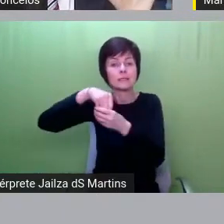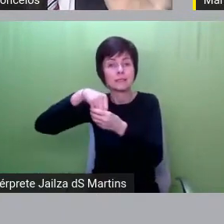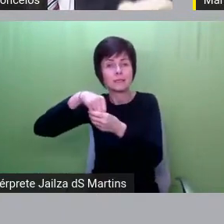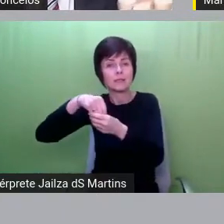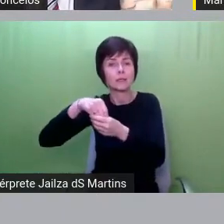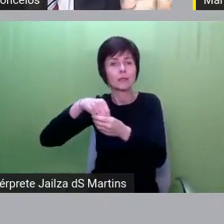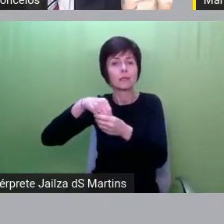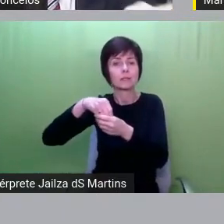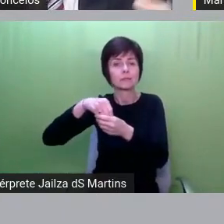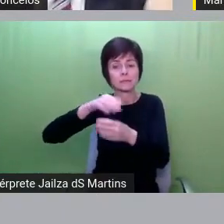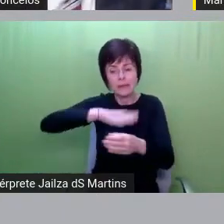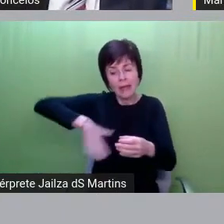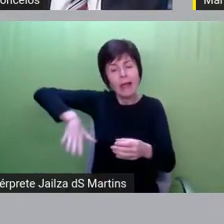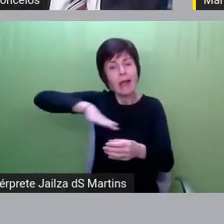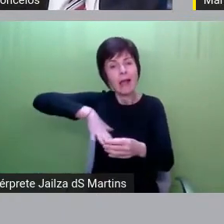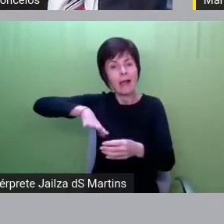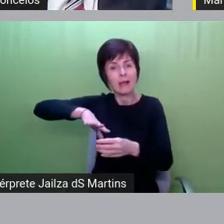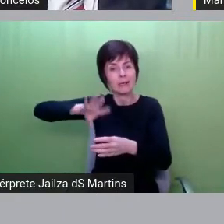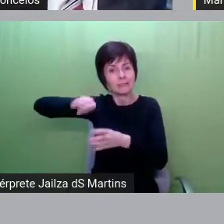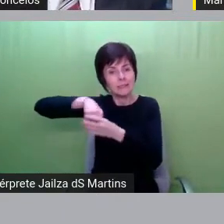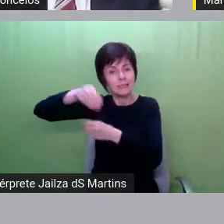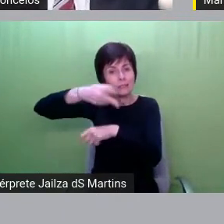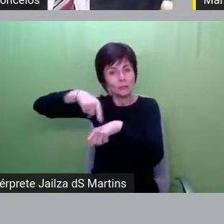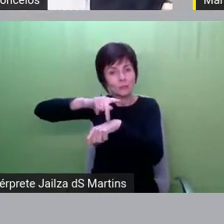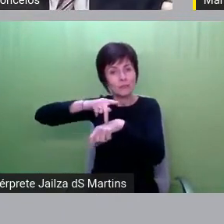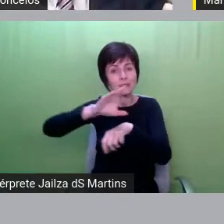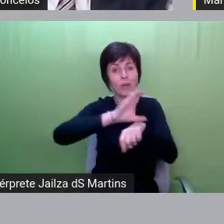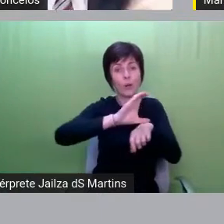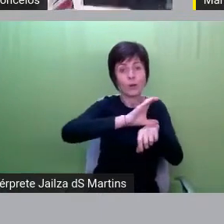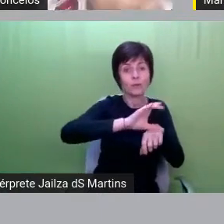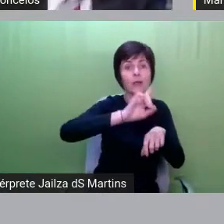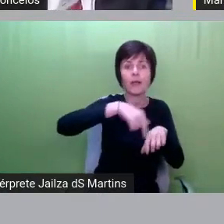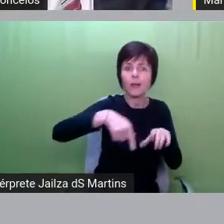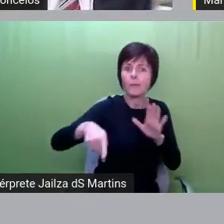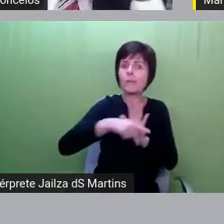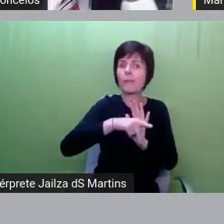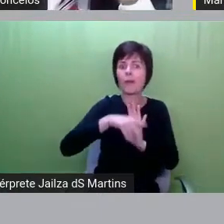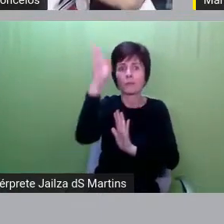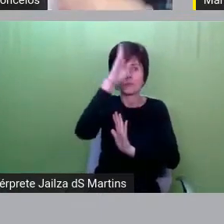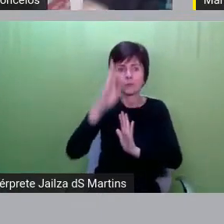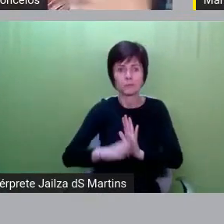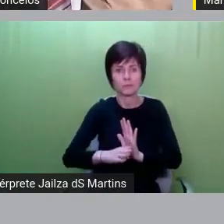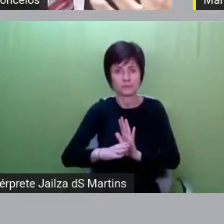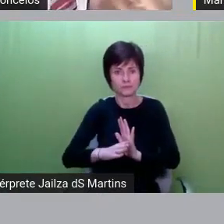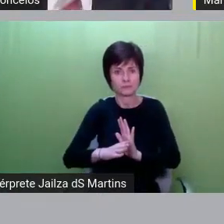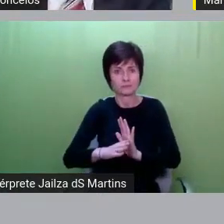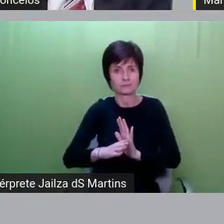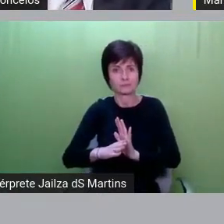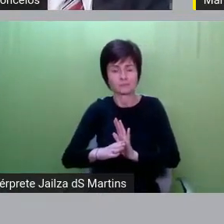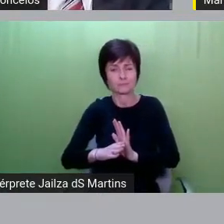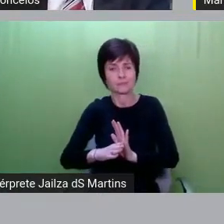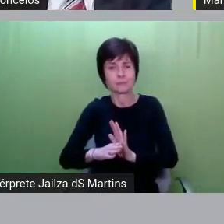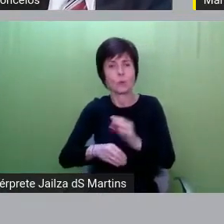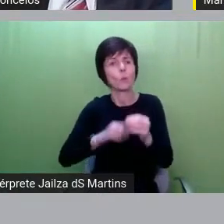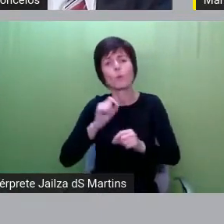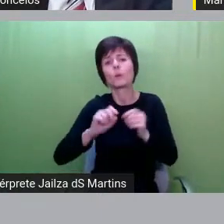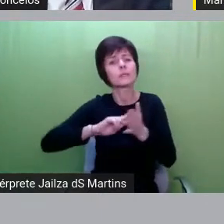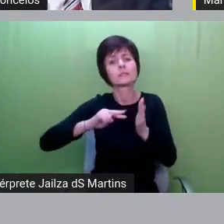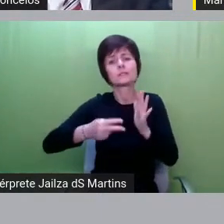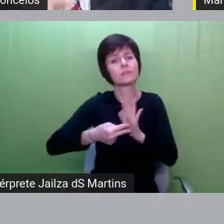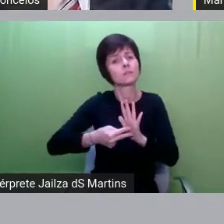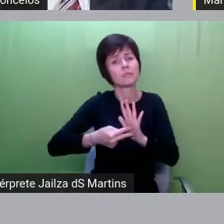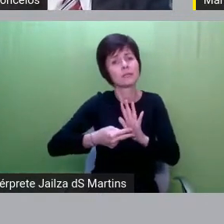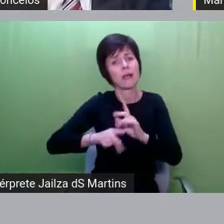mercado interno na Constituição brasileira é um patrimônio nacional, está declarado lá. O que é isso, mercado interno?